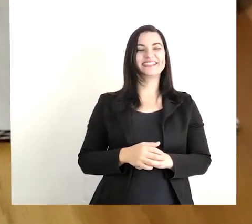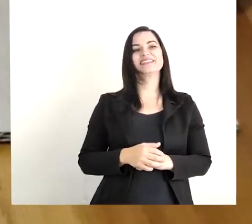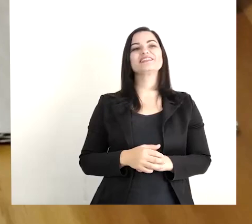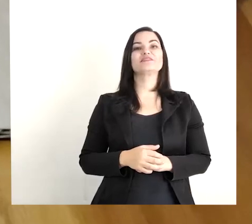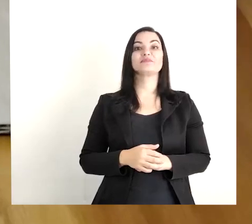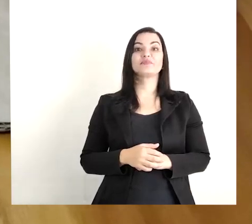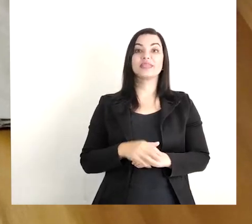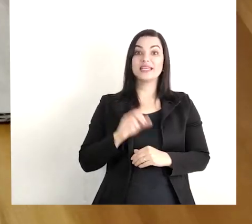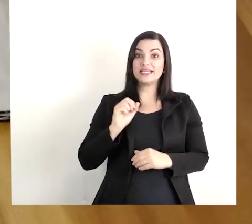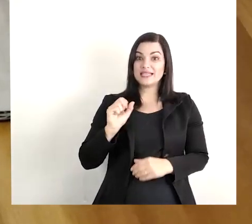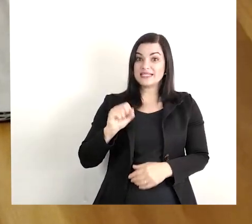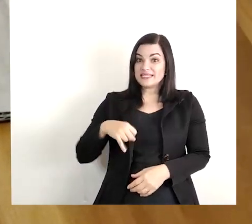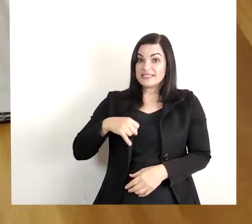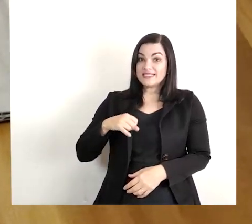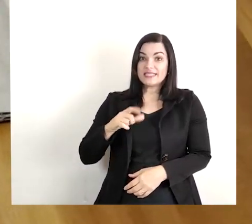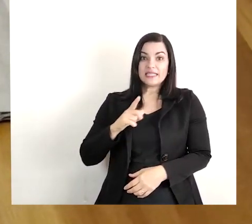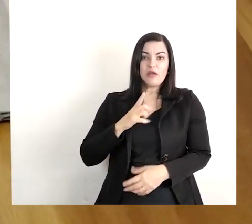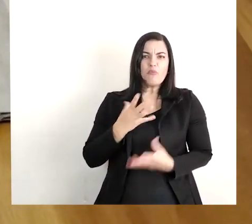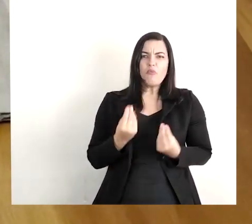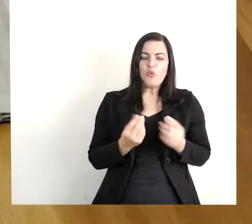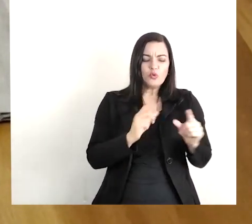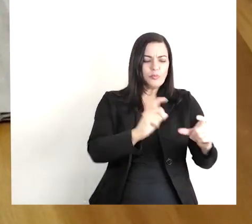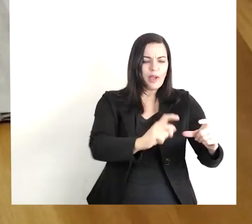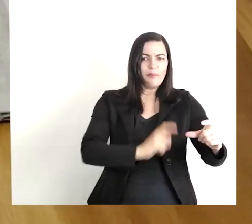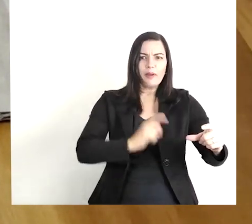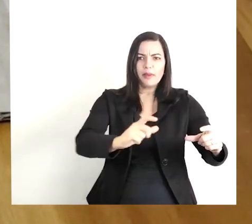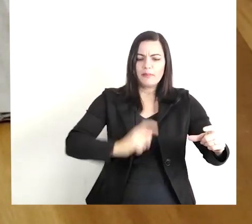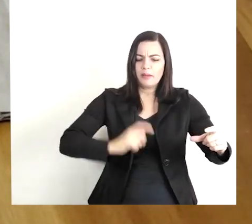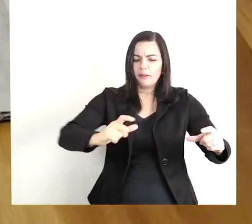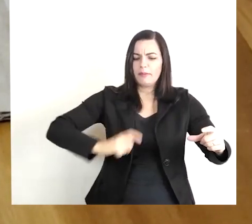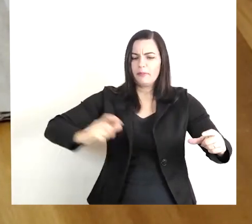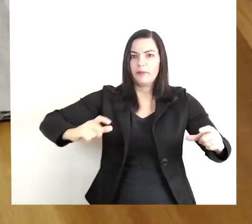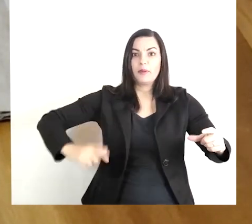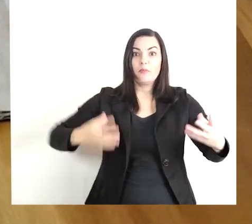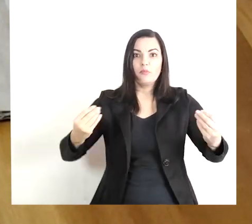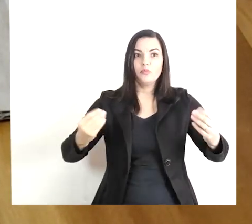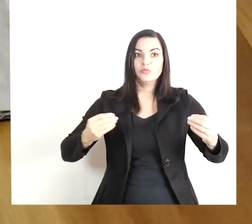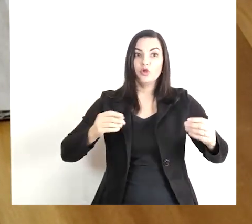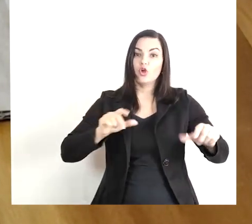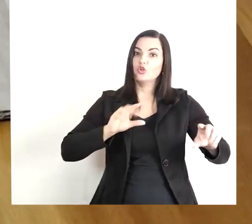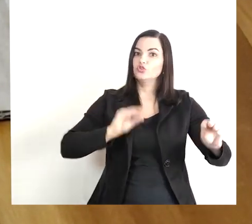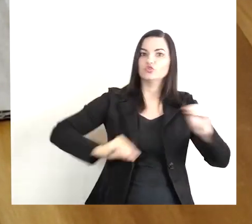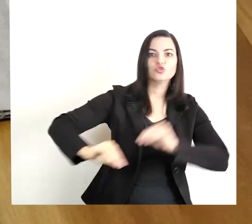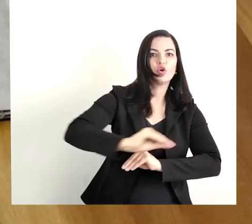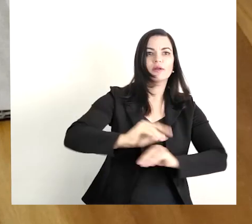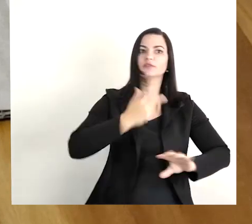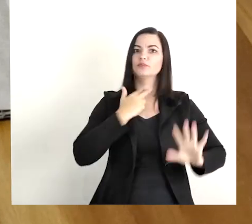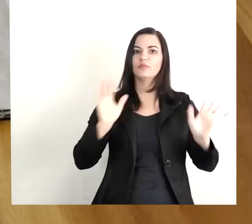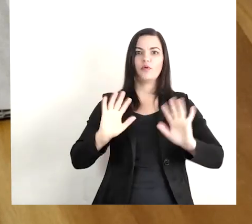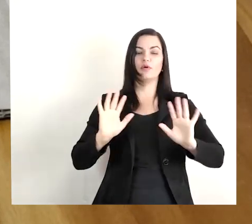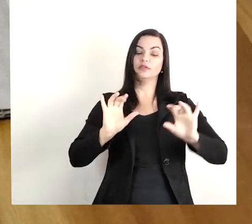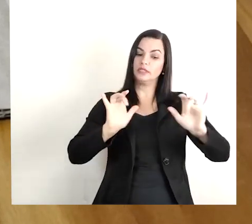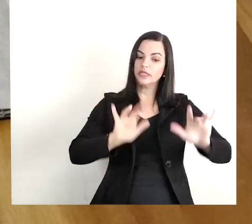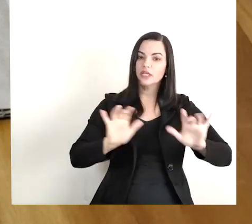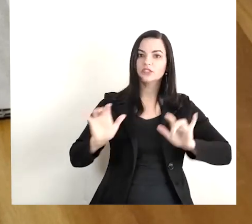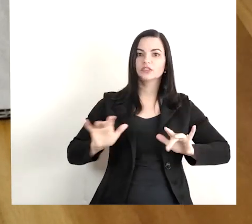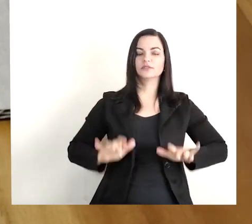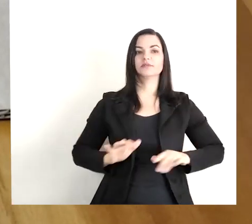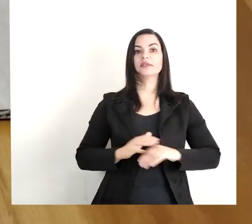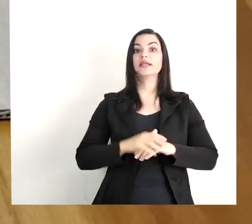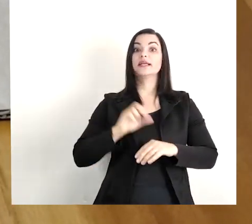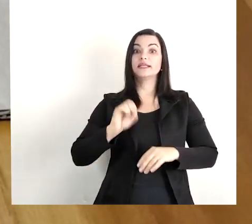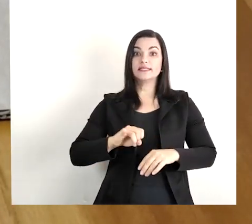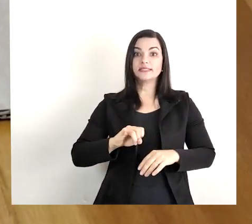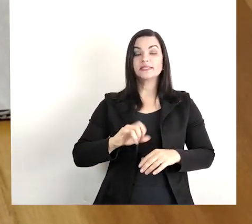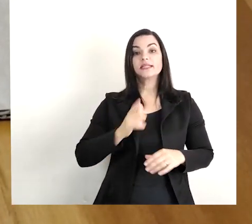Quando tem muitas peças, ó, não pode mexer nas peças, não pode trocar de lugar, certo? Quando tem muitas peças, quem acerta